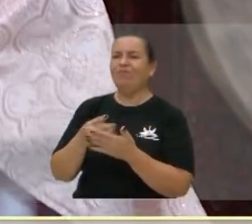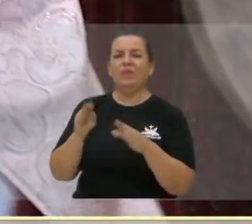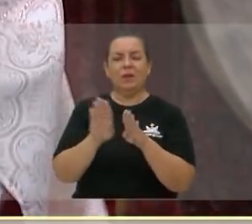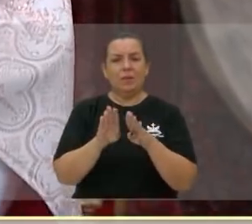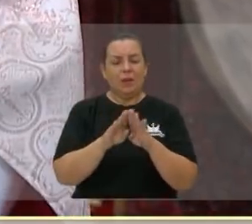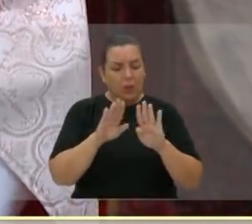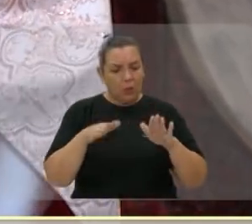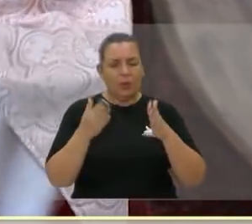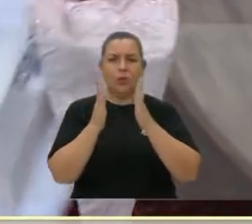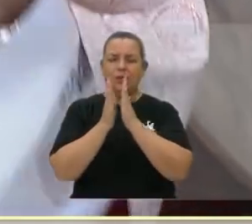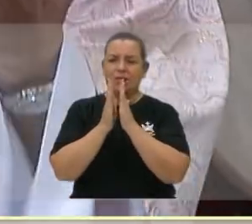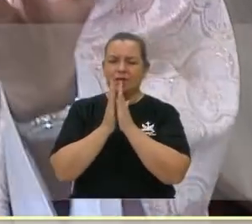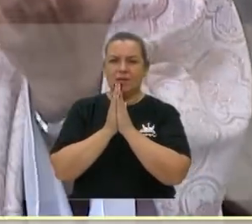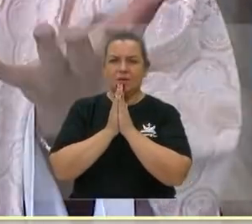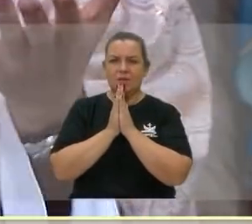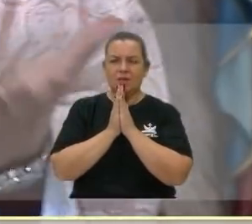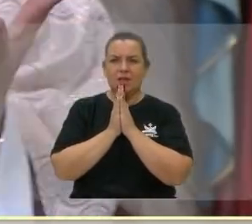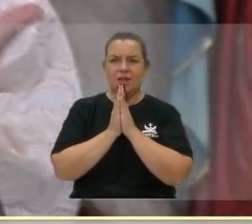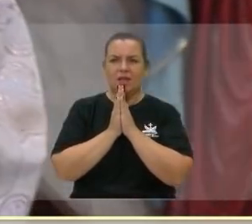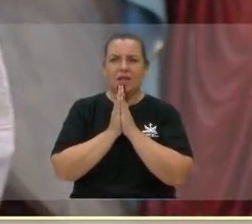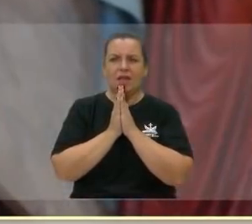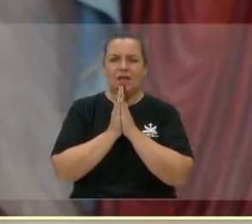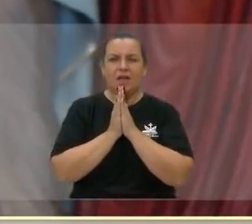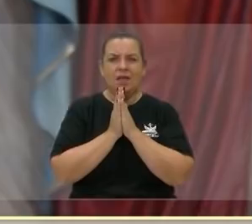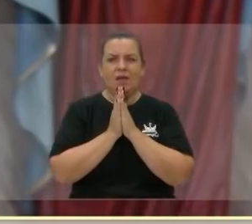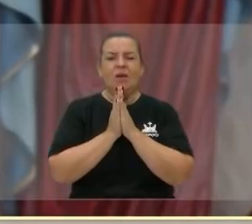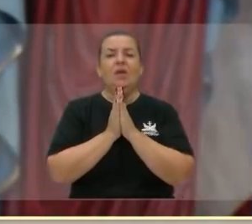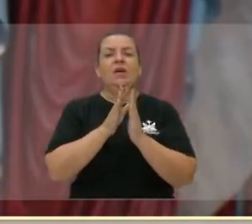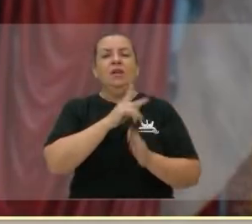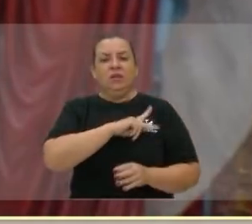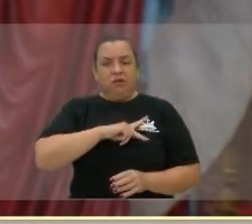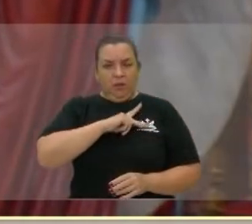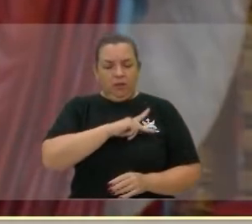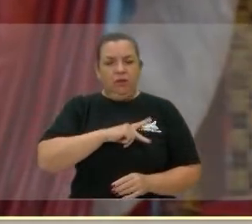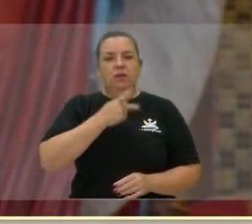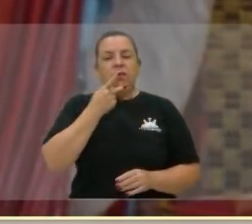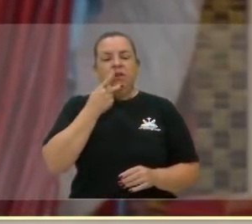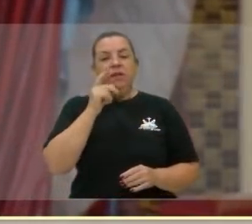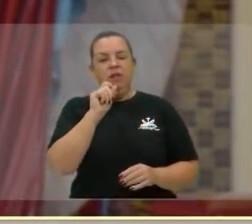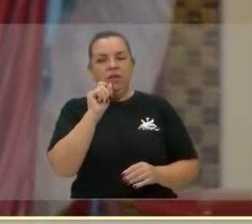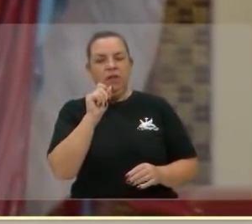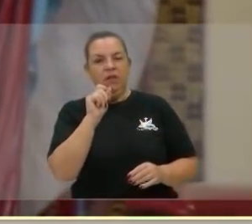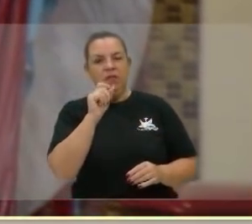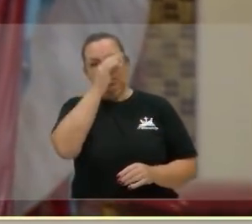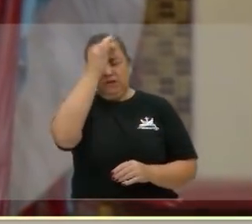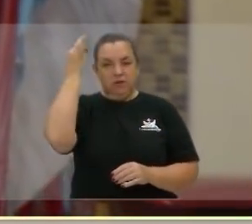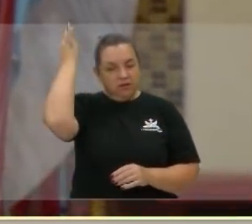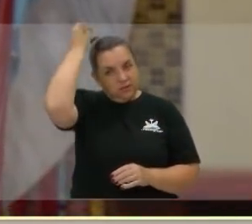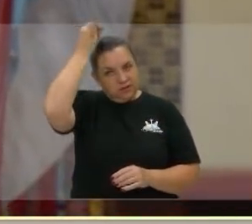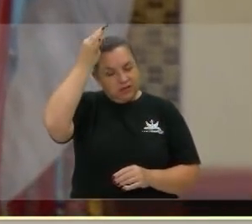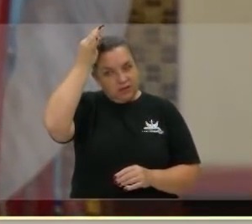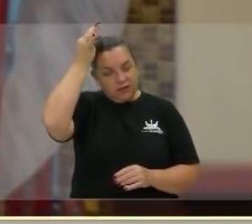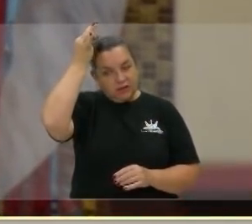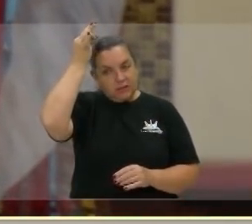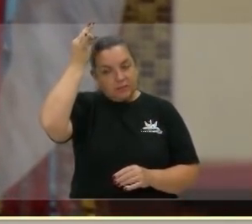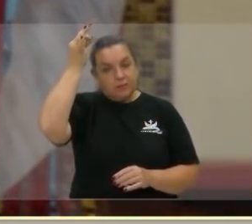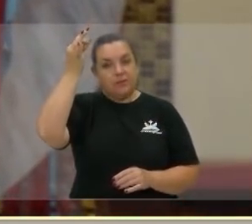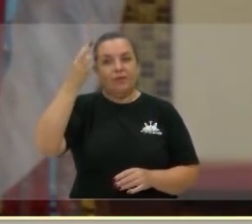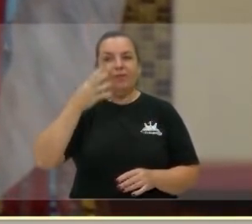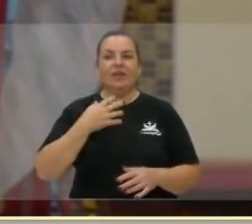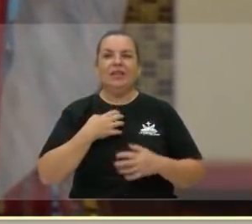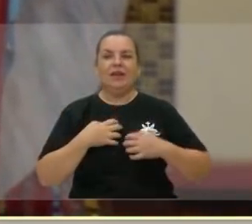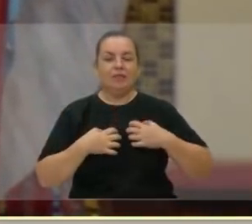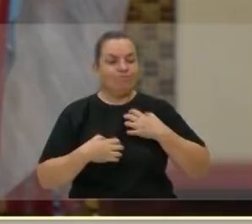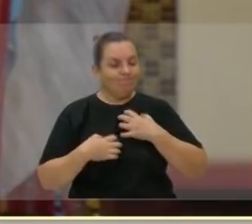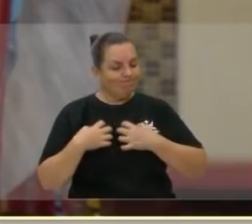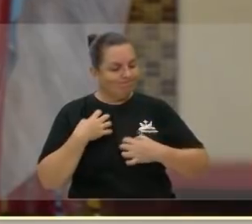rezar, tanto é que Paulo apóstolo vai dizer que o Espírito Santo, ele provoca em